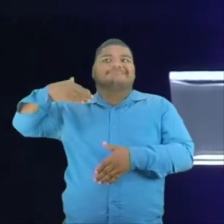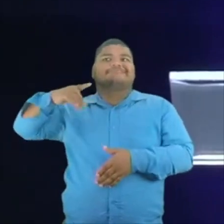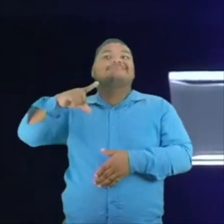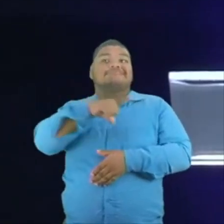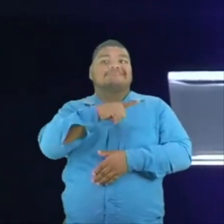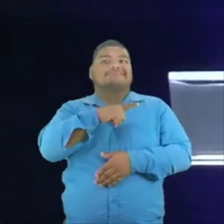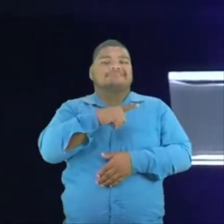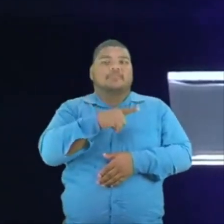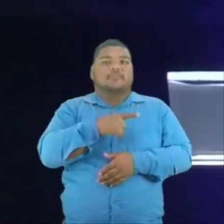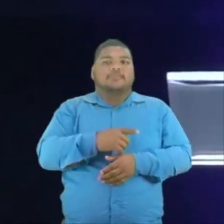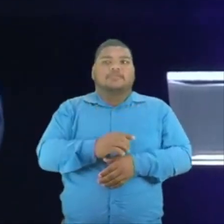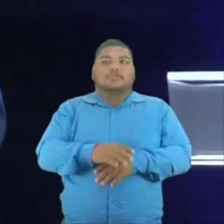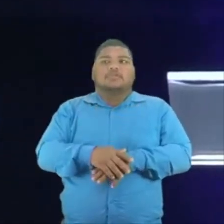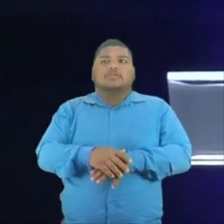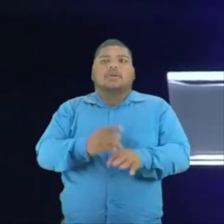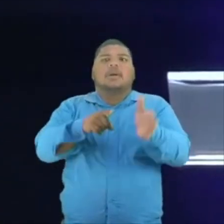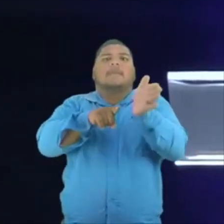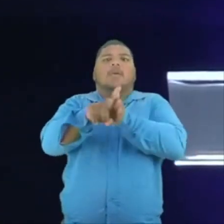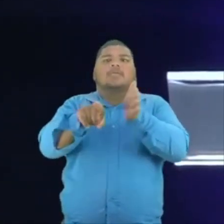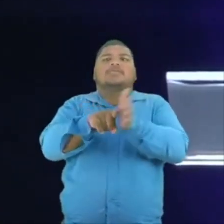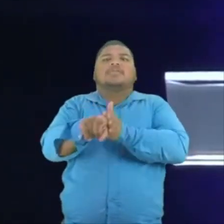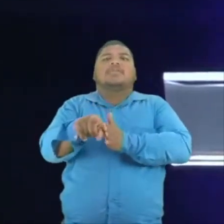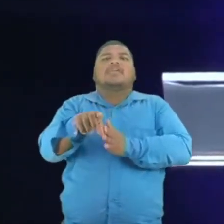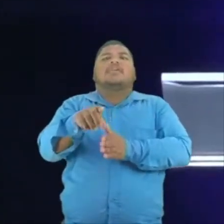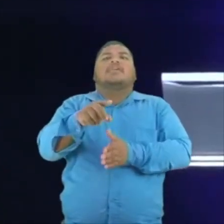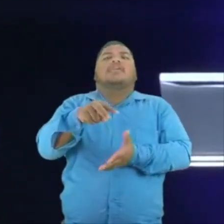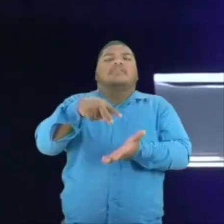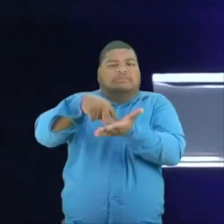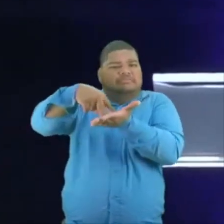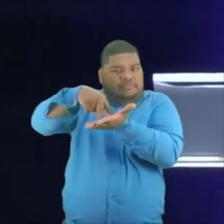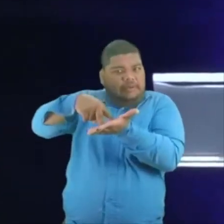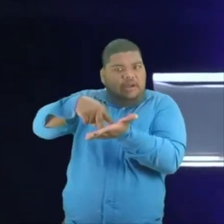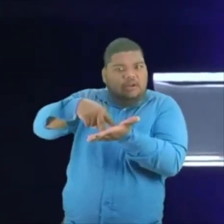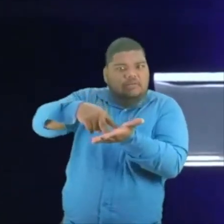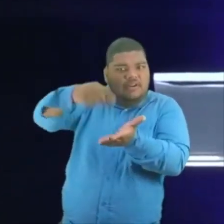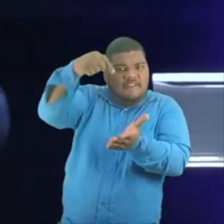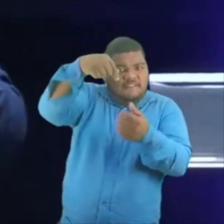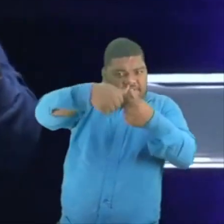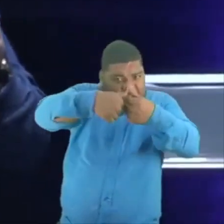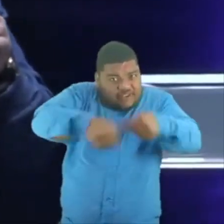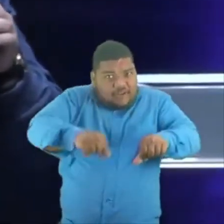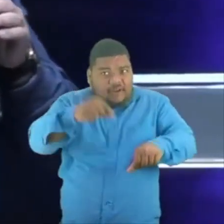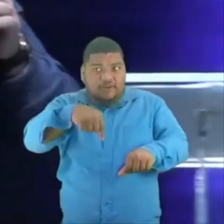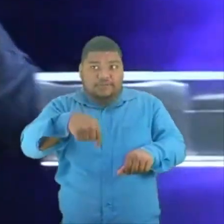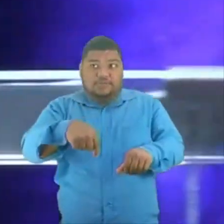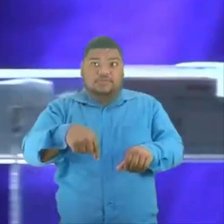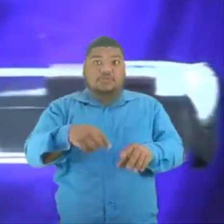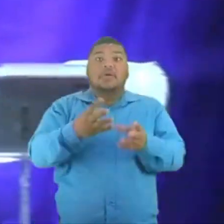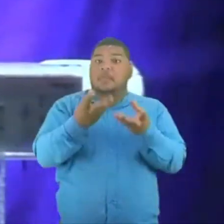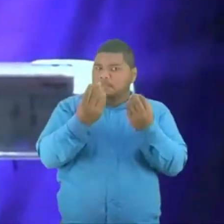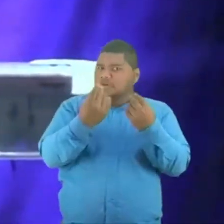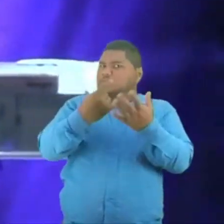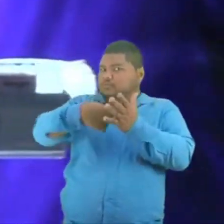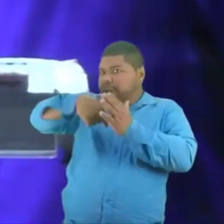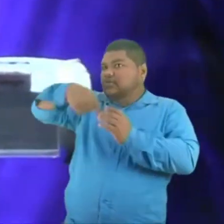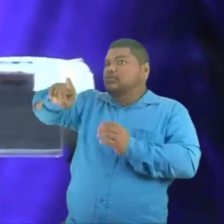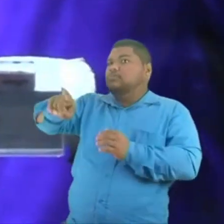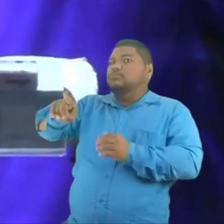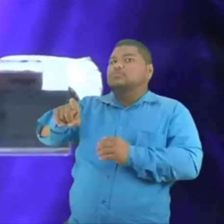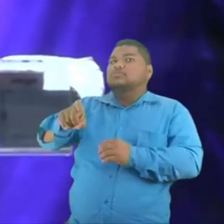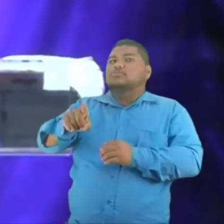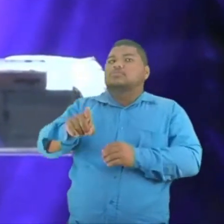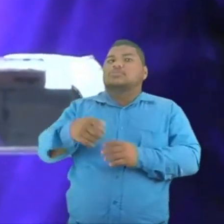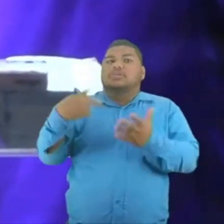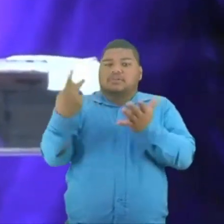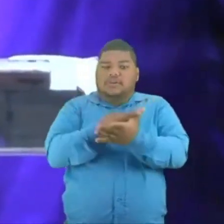E pergunte dessas pessoas por que elas continuaram, por que elas permaneceram nessa igreja. Muitas saíram depois da queda